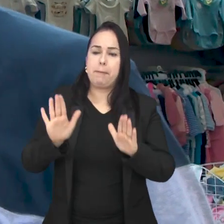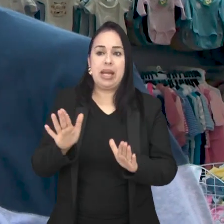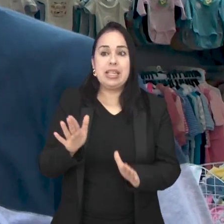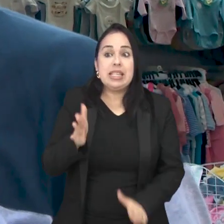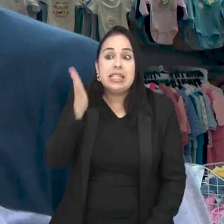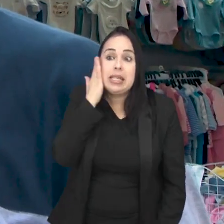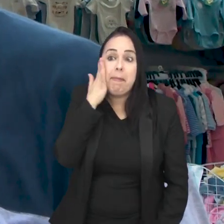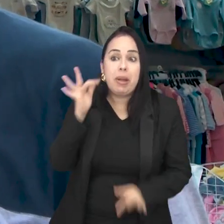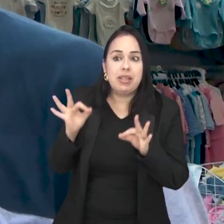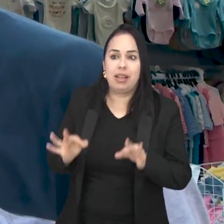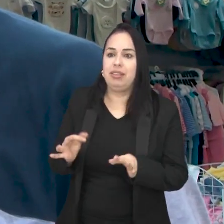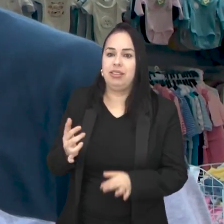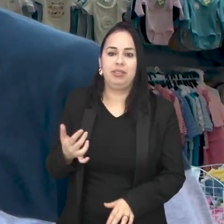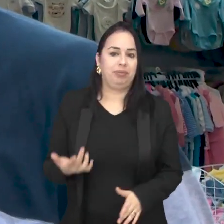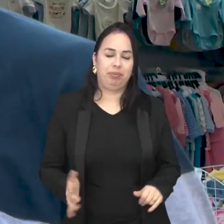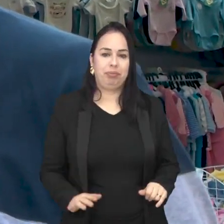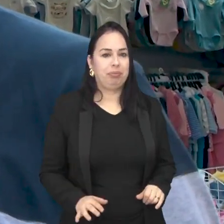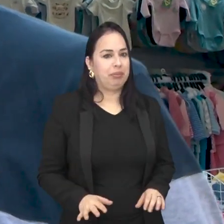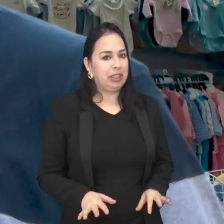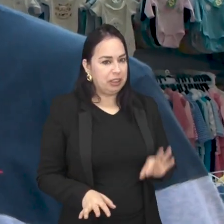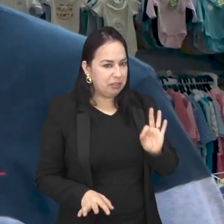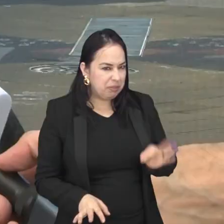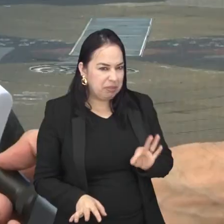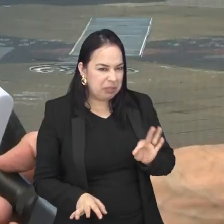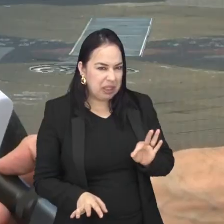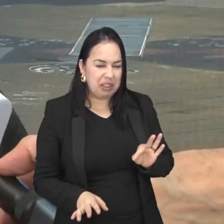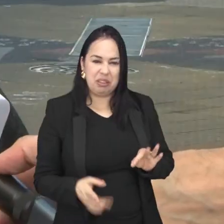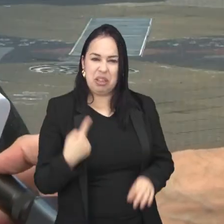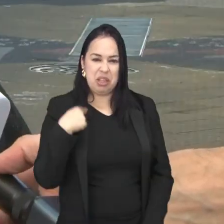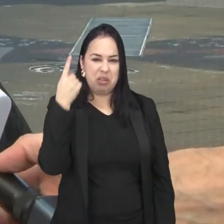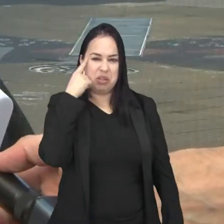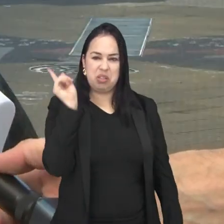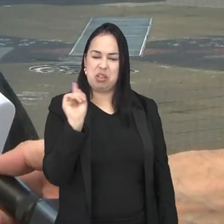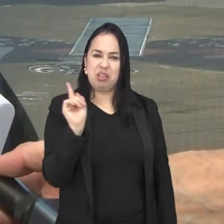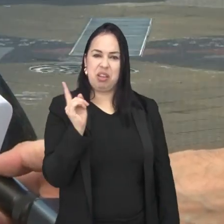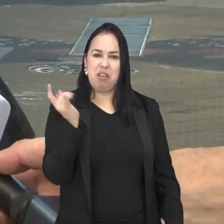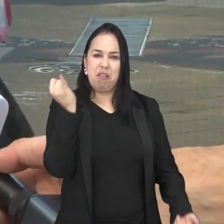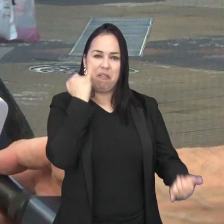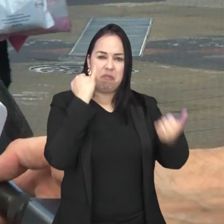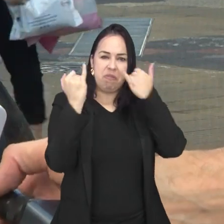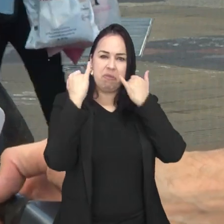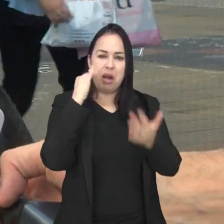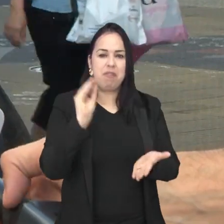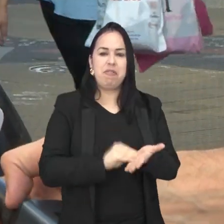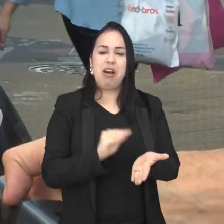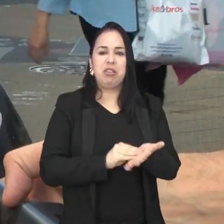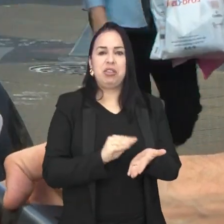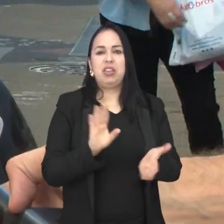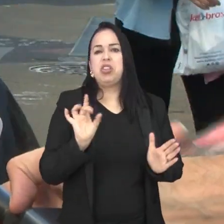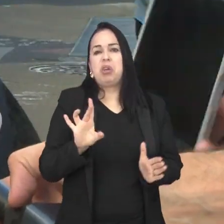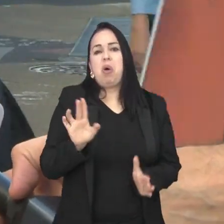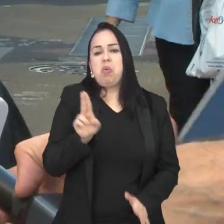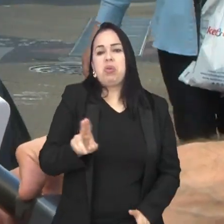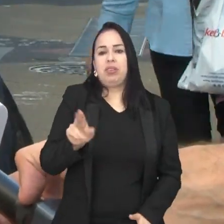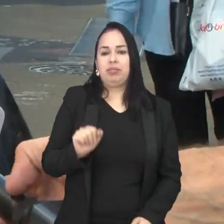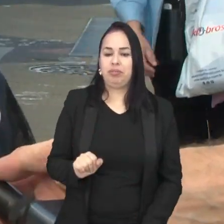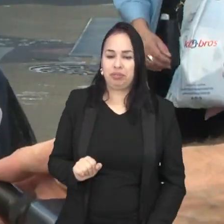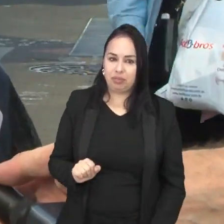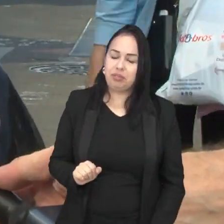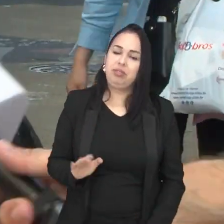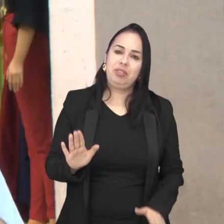né? Interagir, né, tá meio difícil. Sinceramente, eu não sei porque eu não tenho muita informação sobre isso, eu só